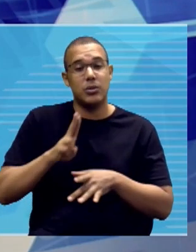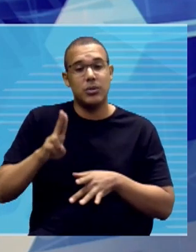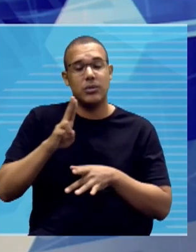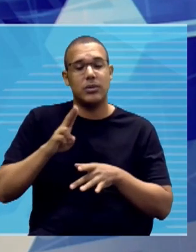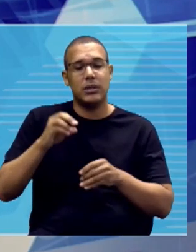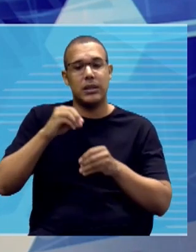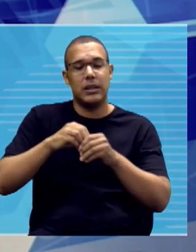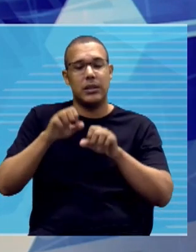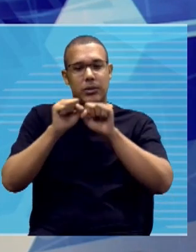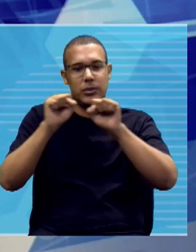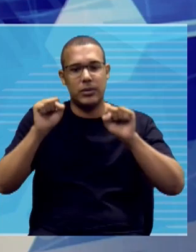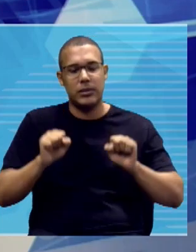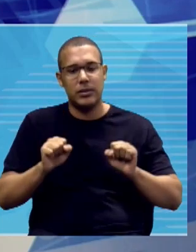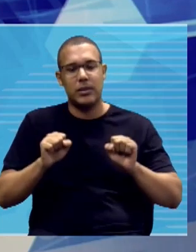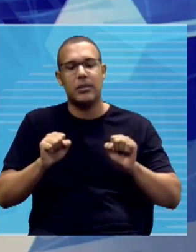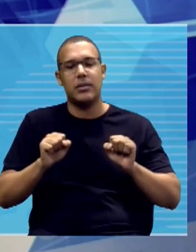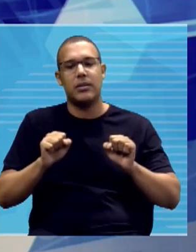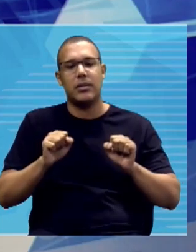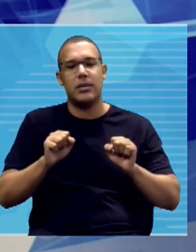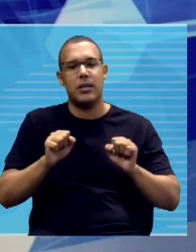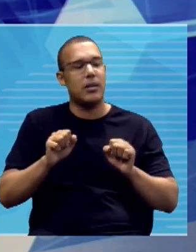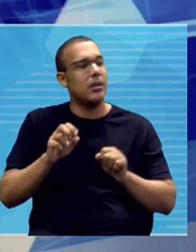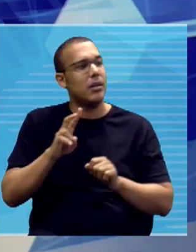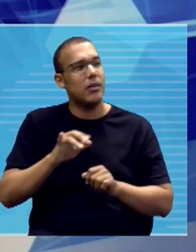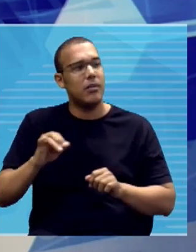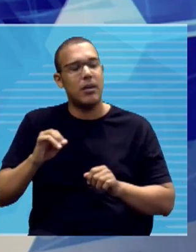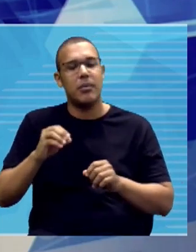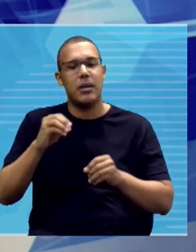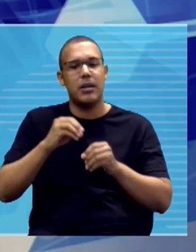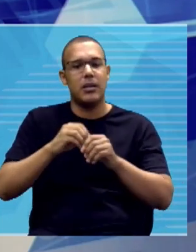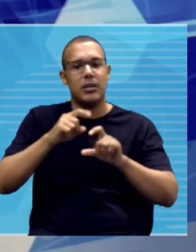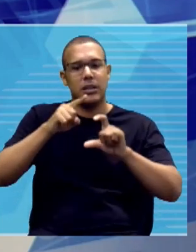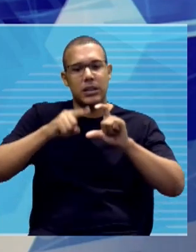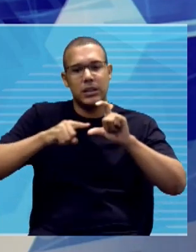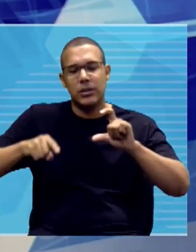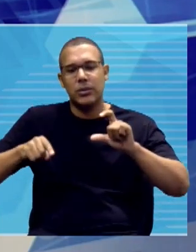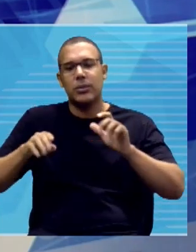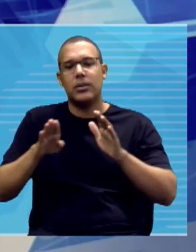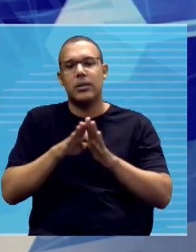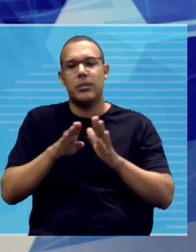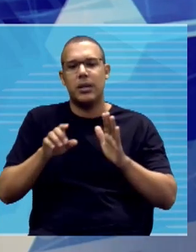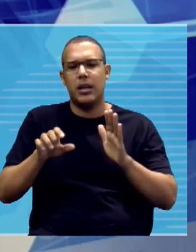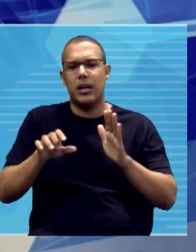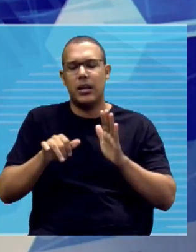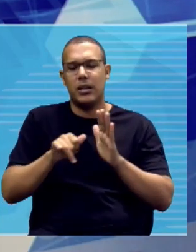um sistema, a gente vai para dentro daquela parte de circuito e resistores